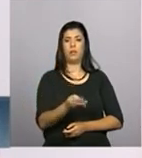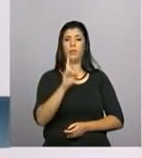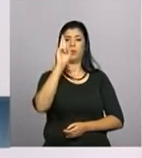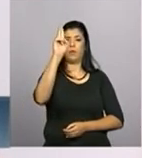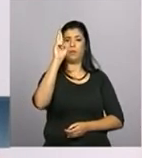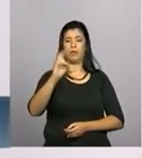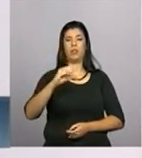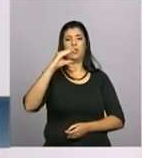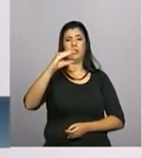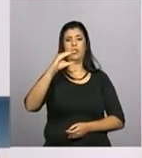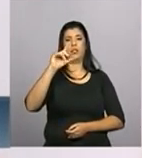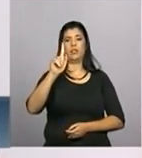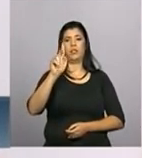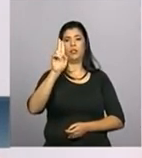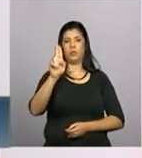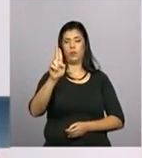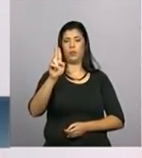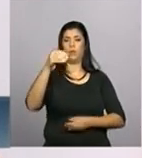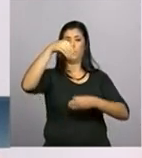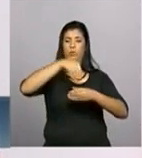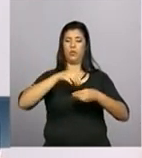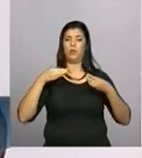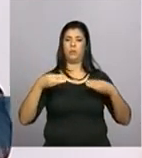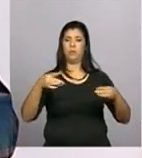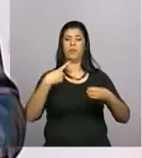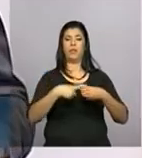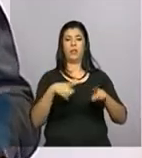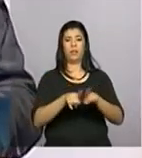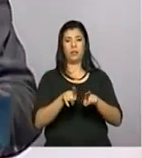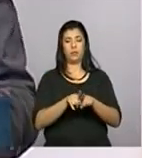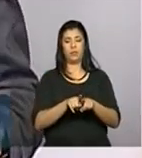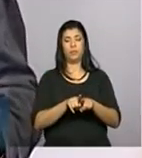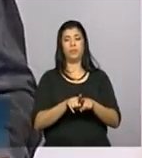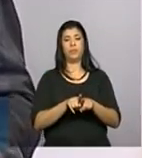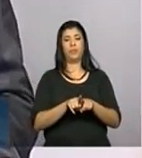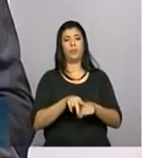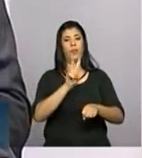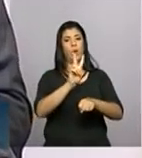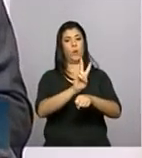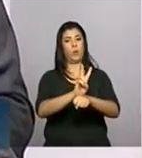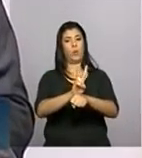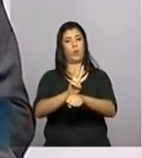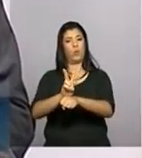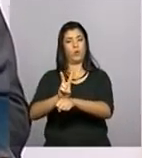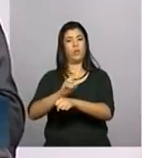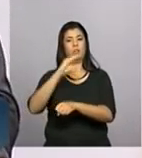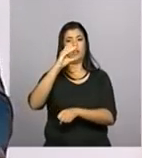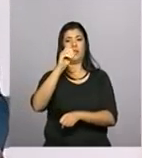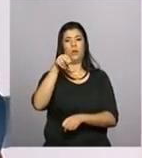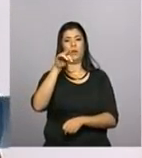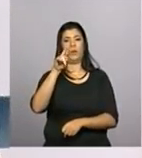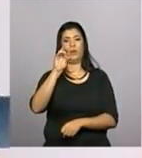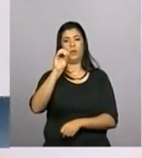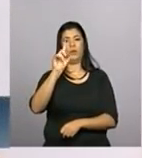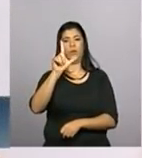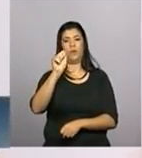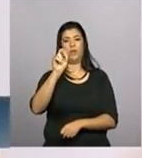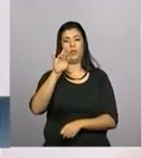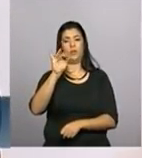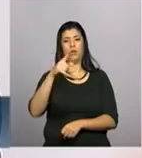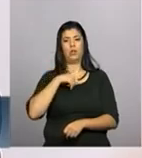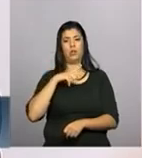da CGU nesse ministério, na na controladoria do ministério, e é o